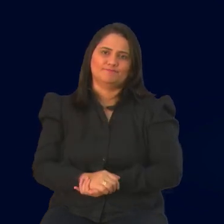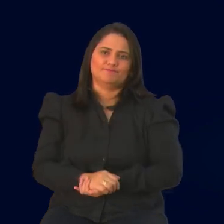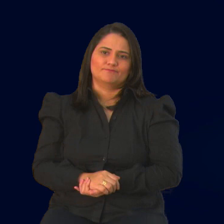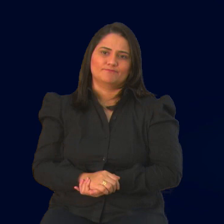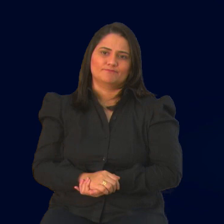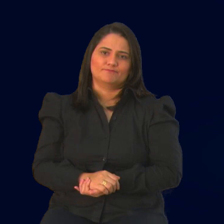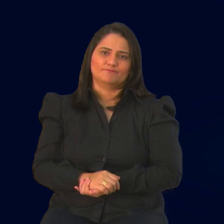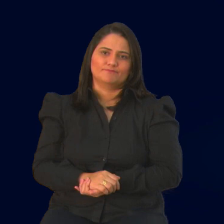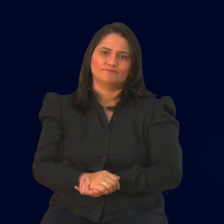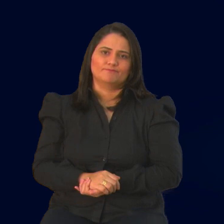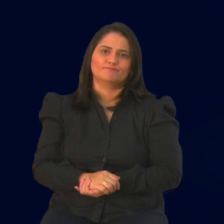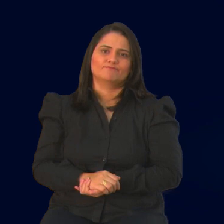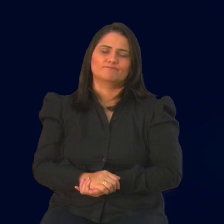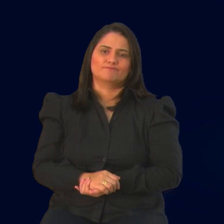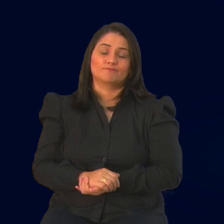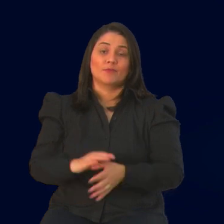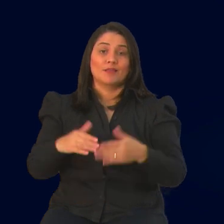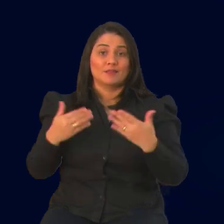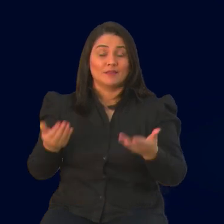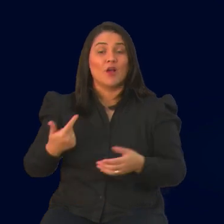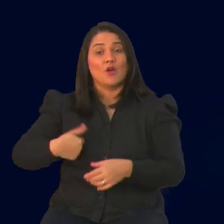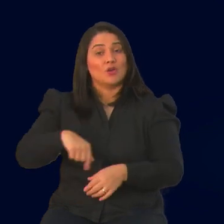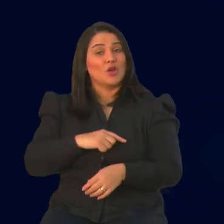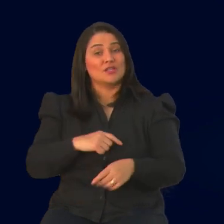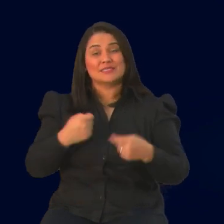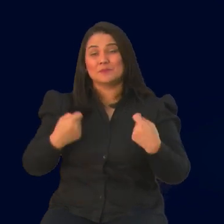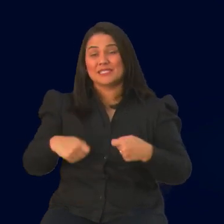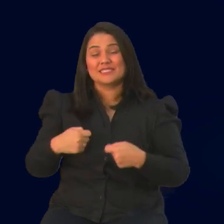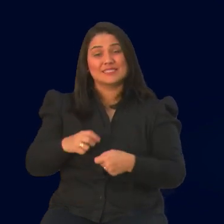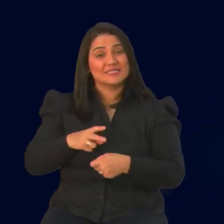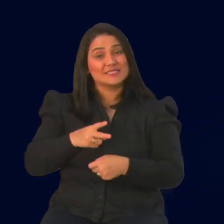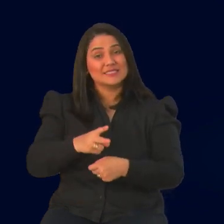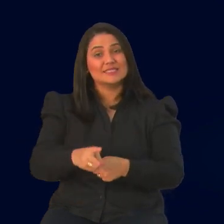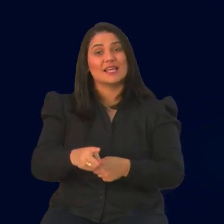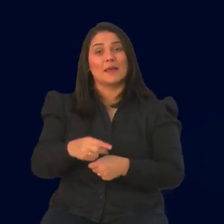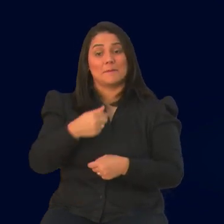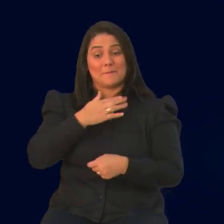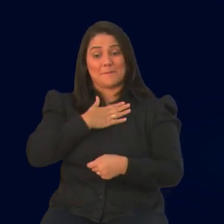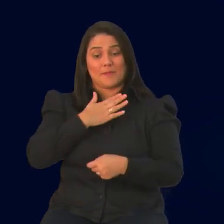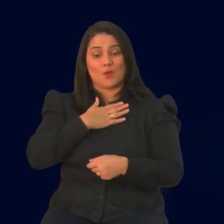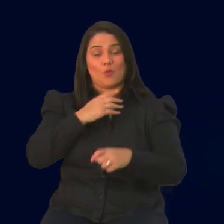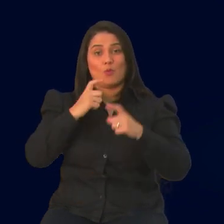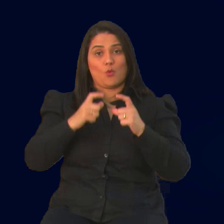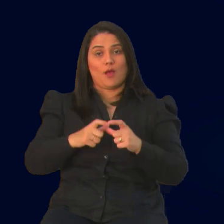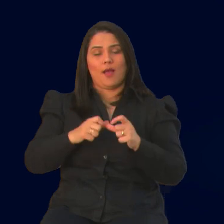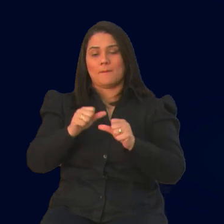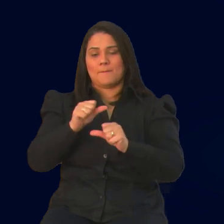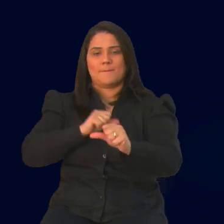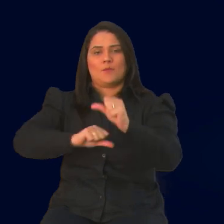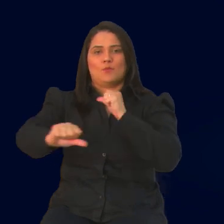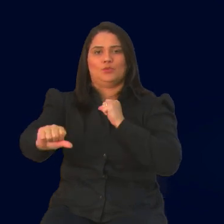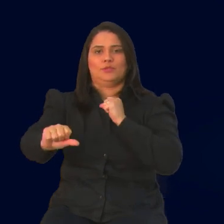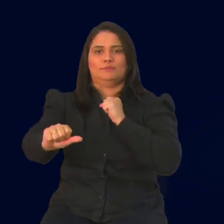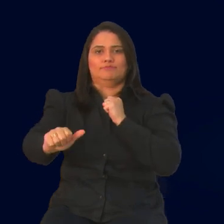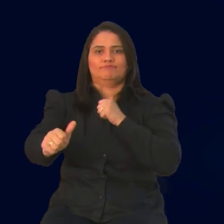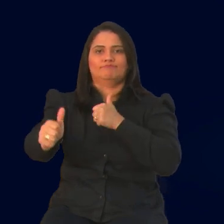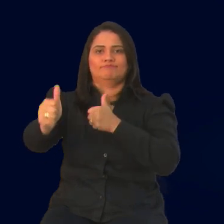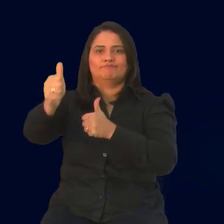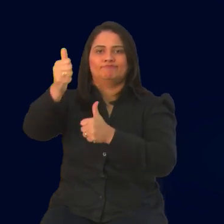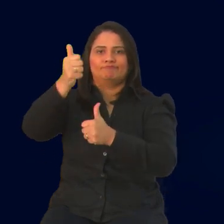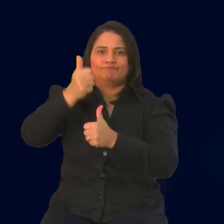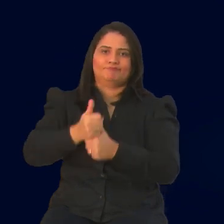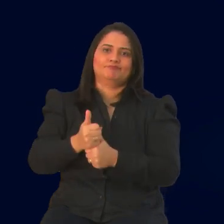Então, precisamos o tempo inteiro sair do nosso lugar e nos colocarmos no lugar do